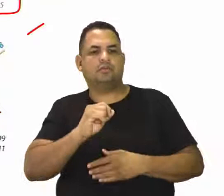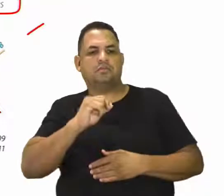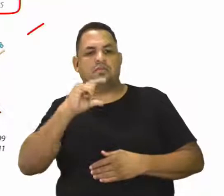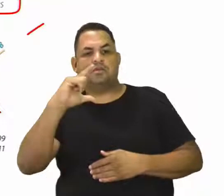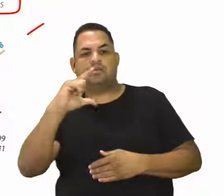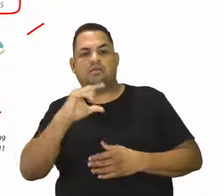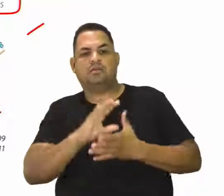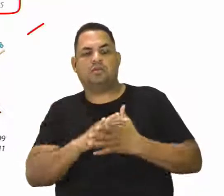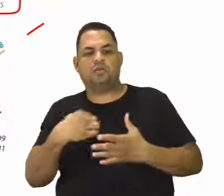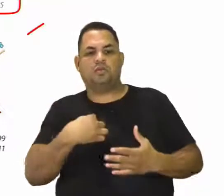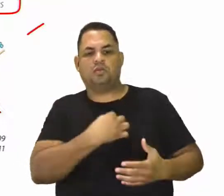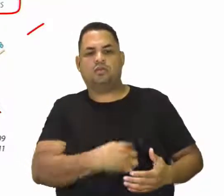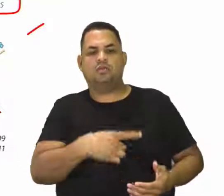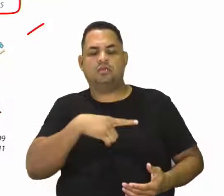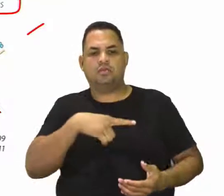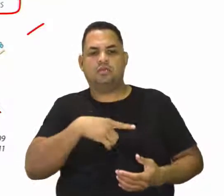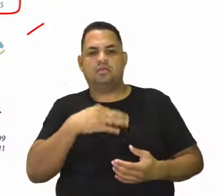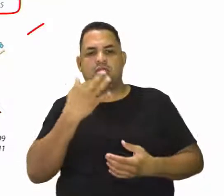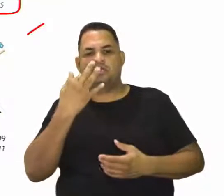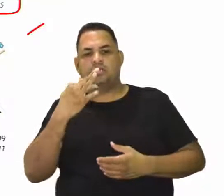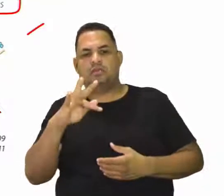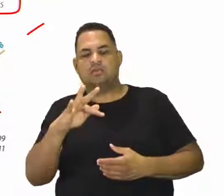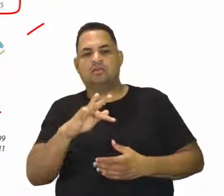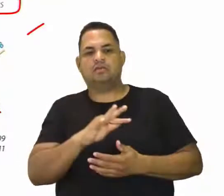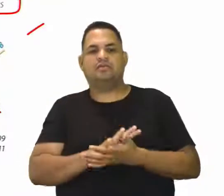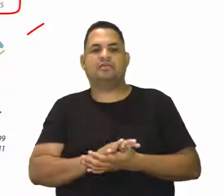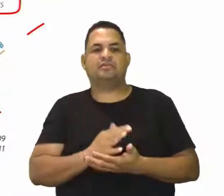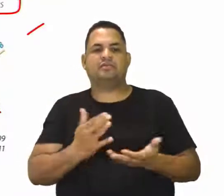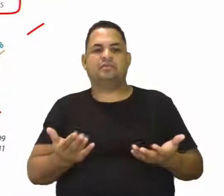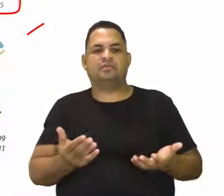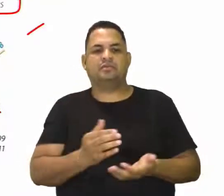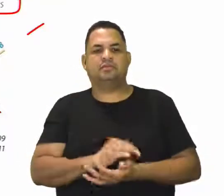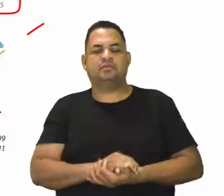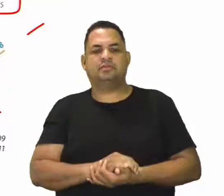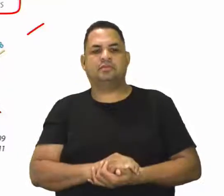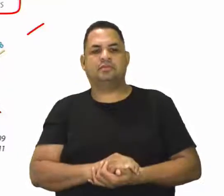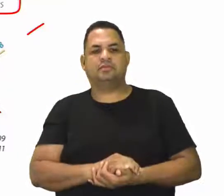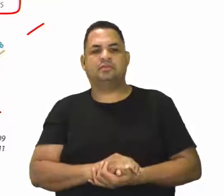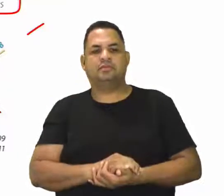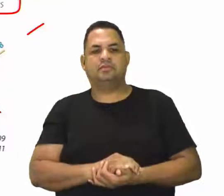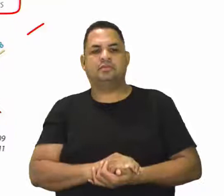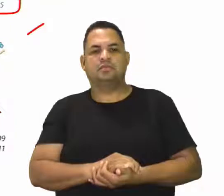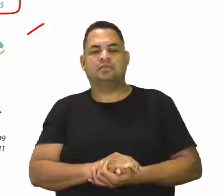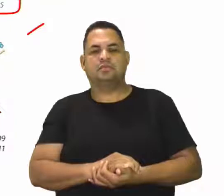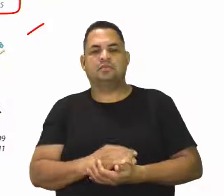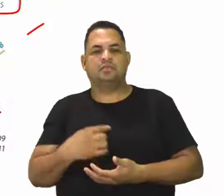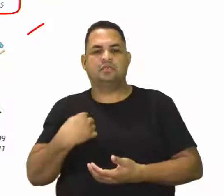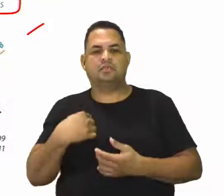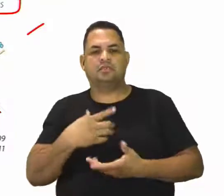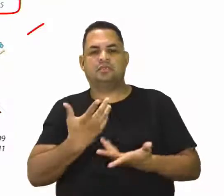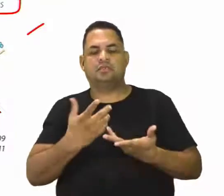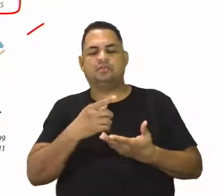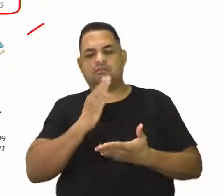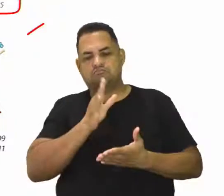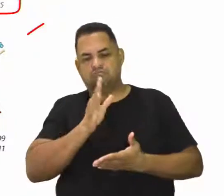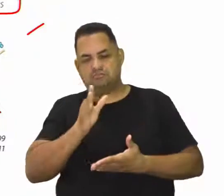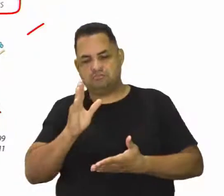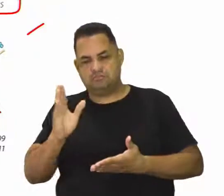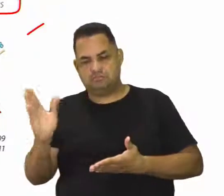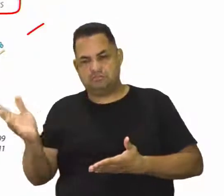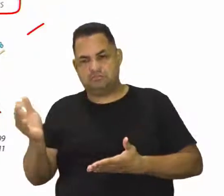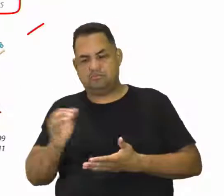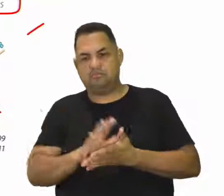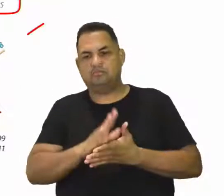aí eu tenho da França ali a junta do Reino Unido da França Japão e assim vai